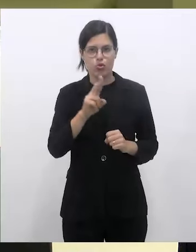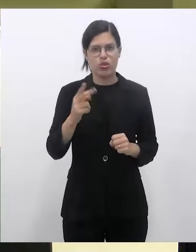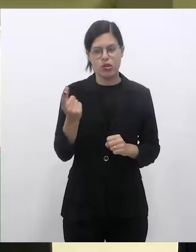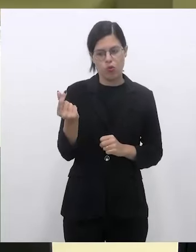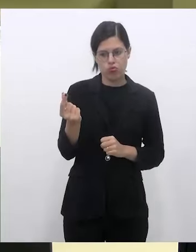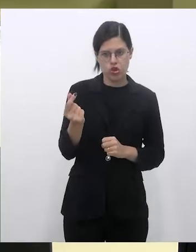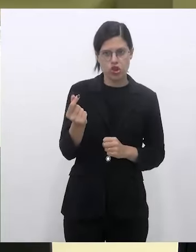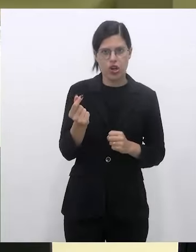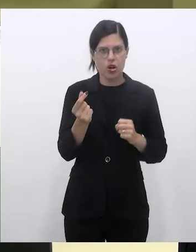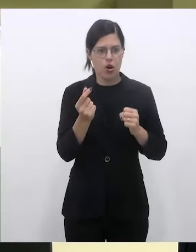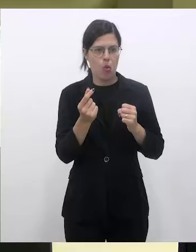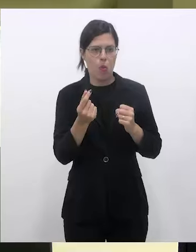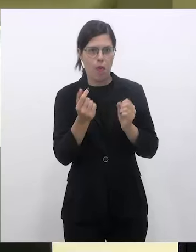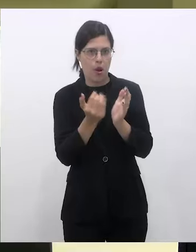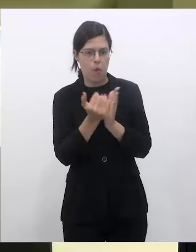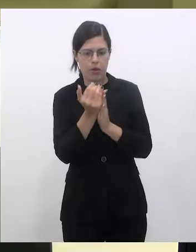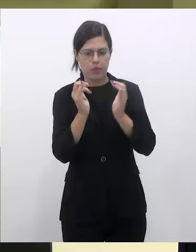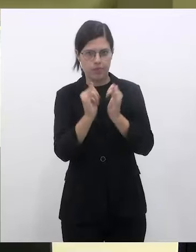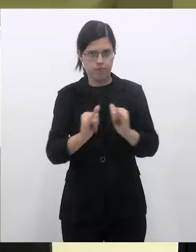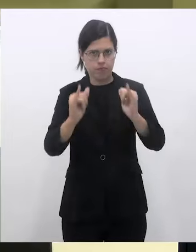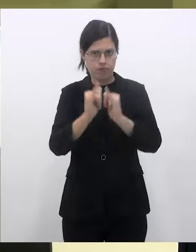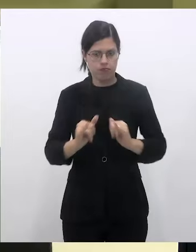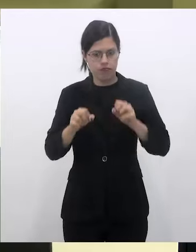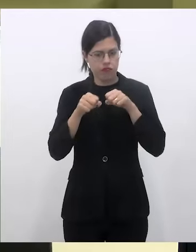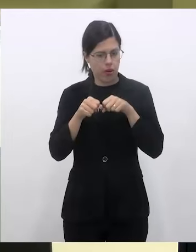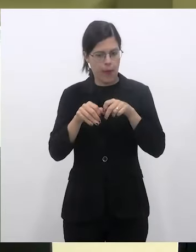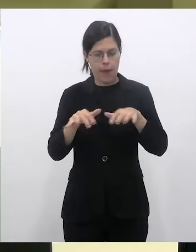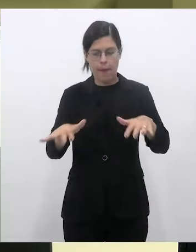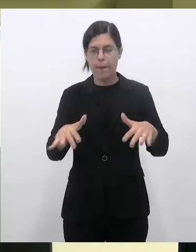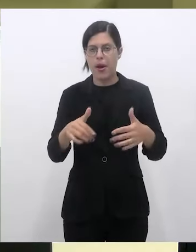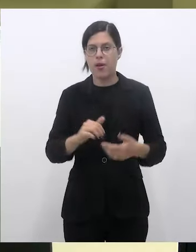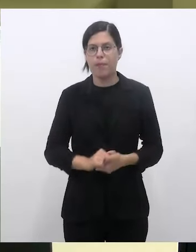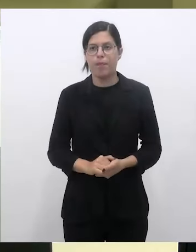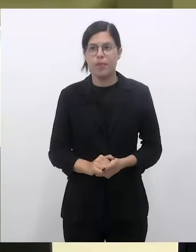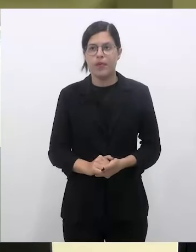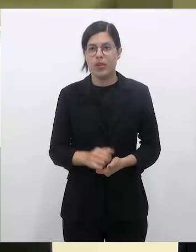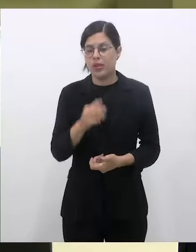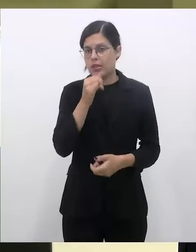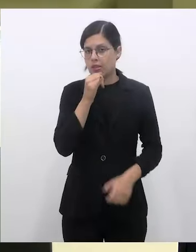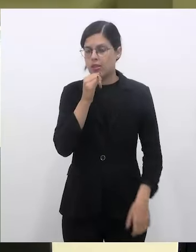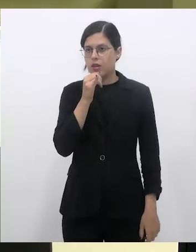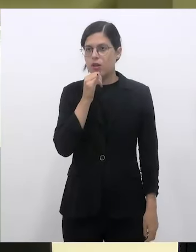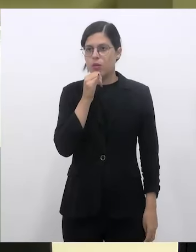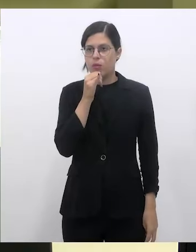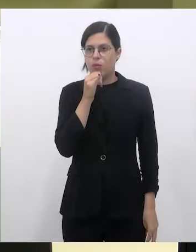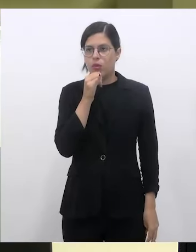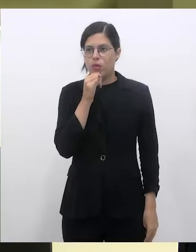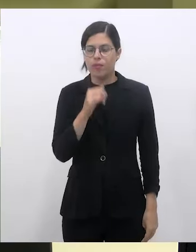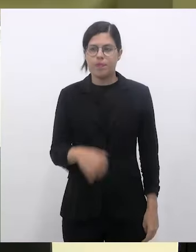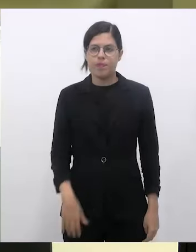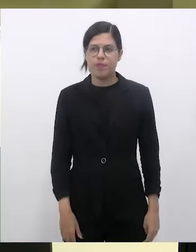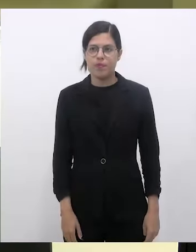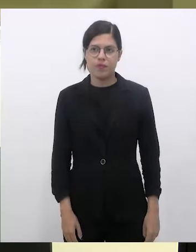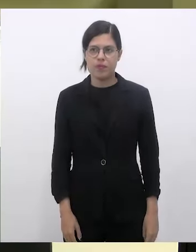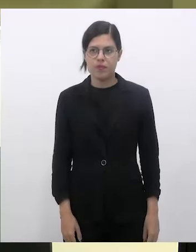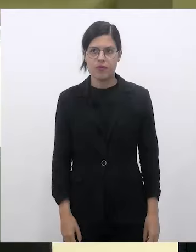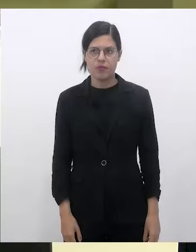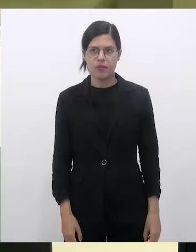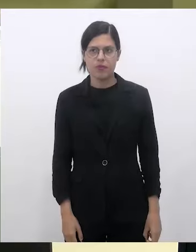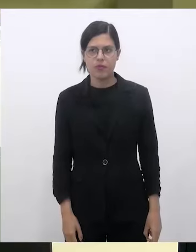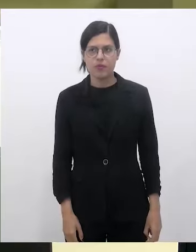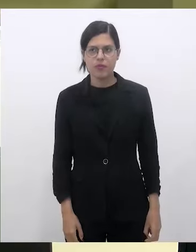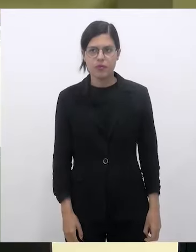não é? Então isso, de certa forma, é muito relativo. Você vê, por exemplo, um